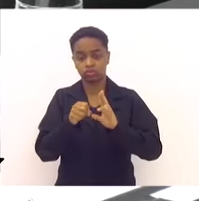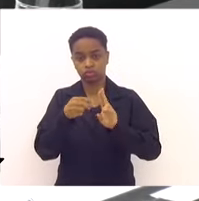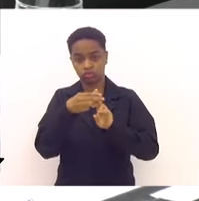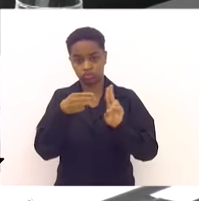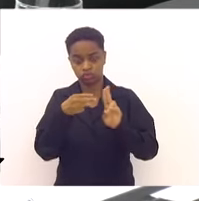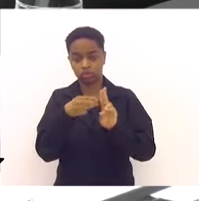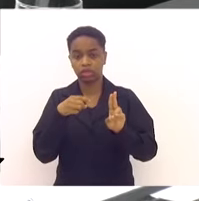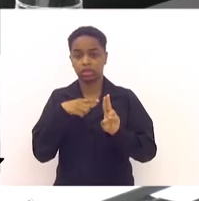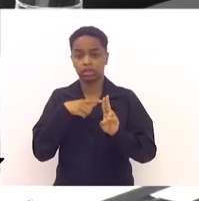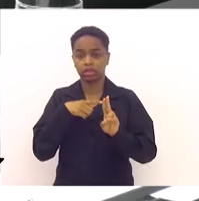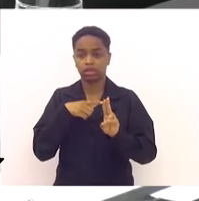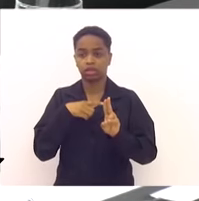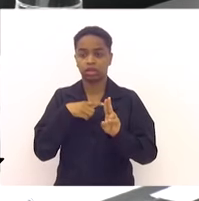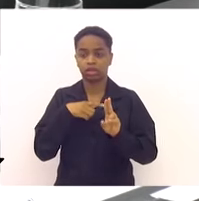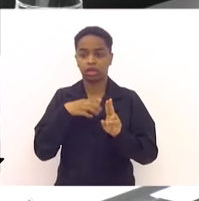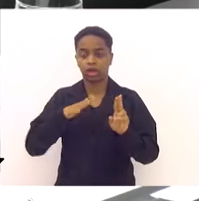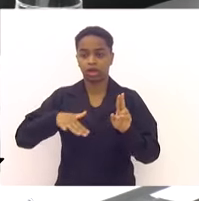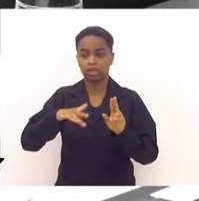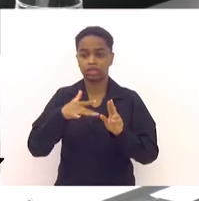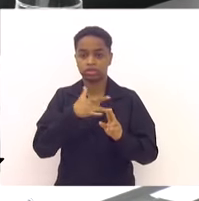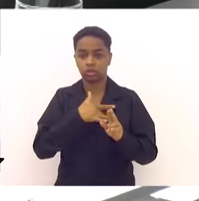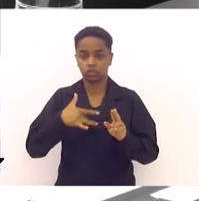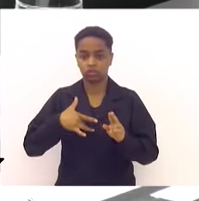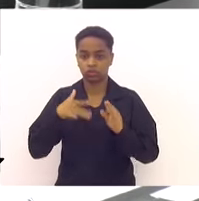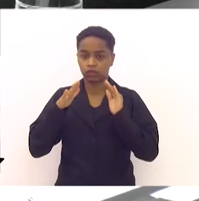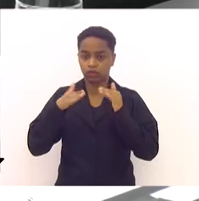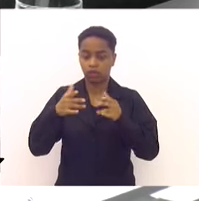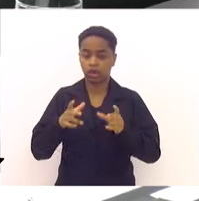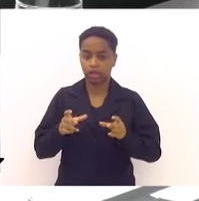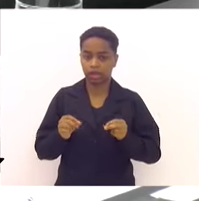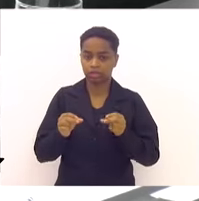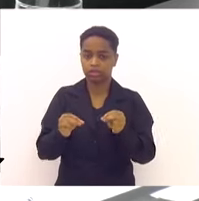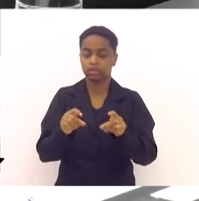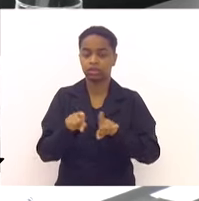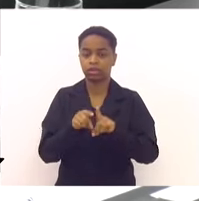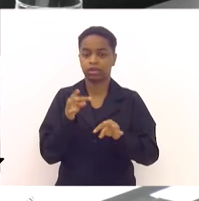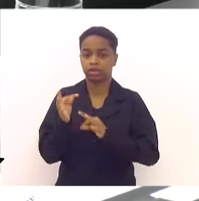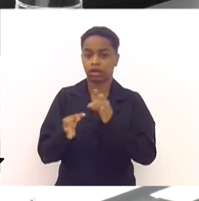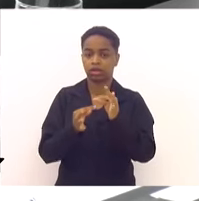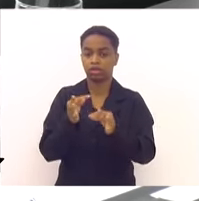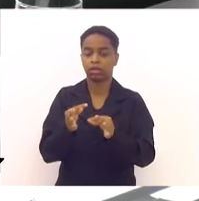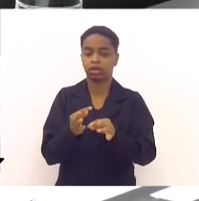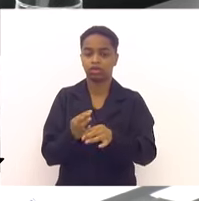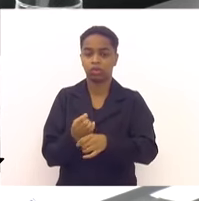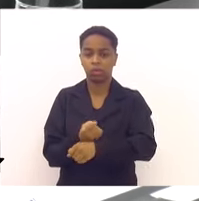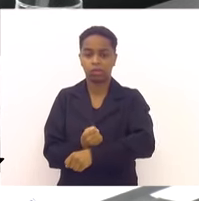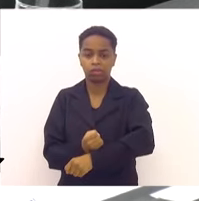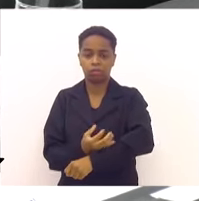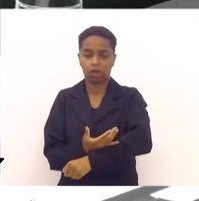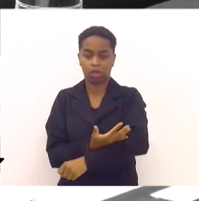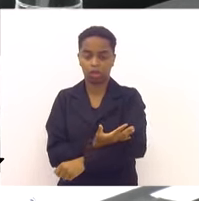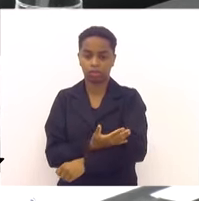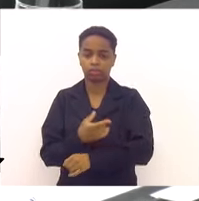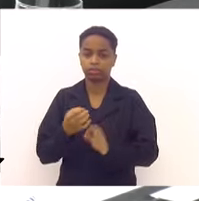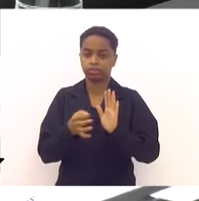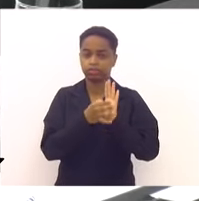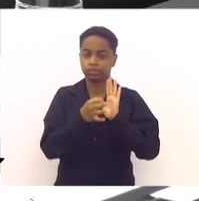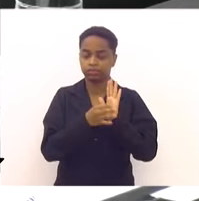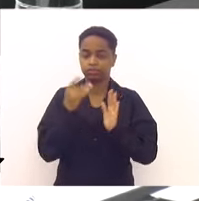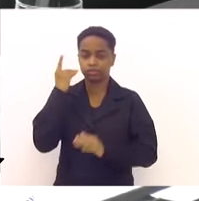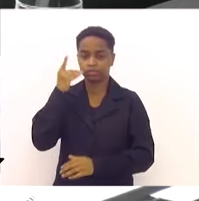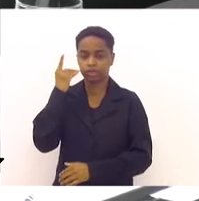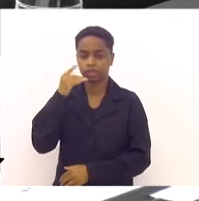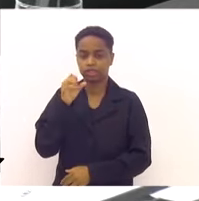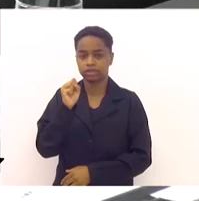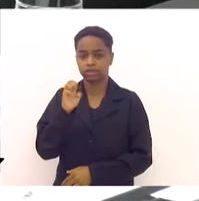possuam serviços de saúde relacionados ao câncer e ao tratamento de queimaduras. O parecer de autoria do deputado doutor Serginho